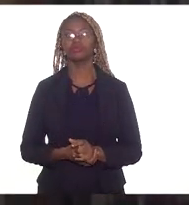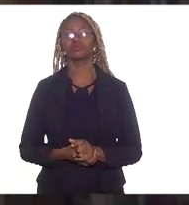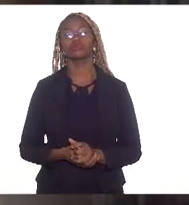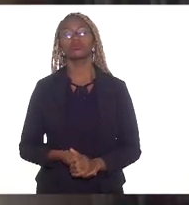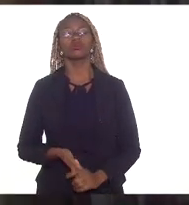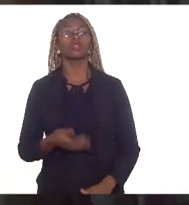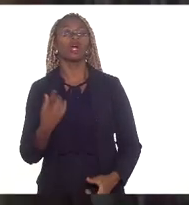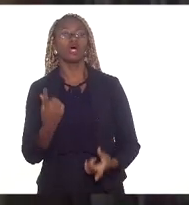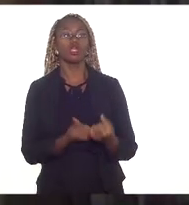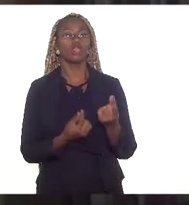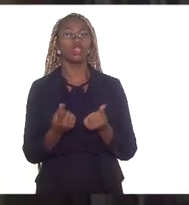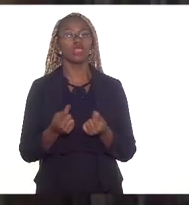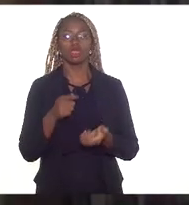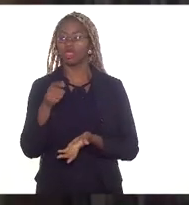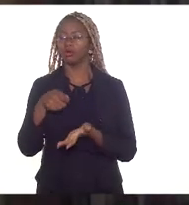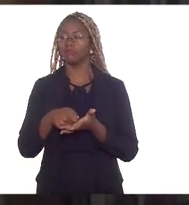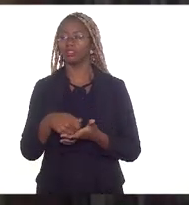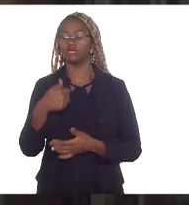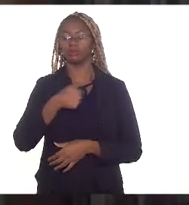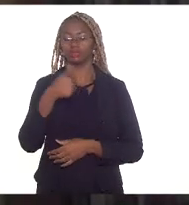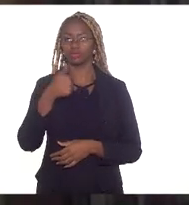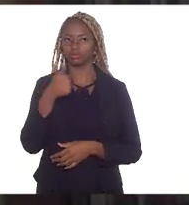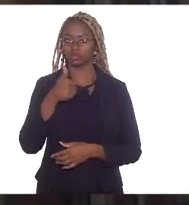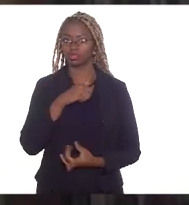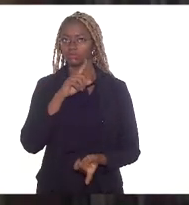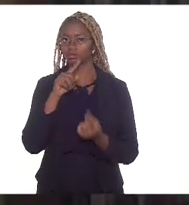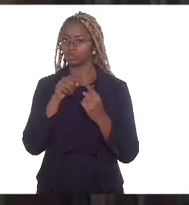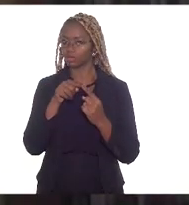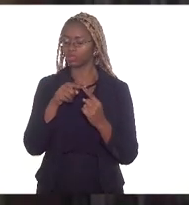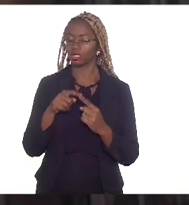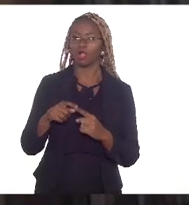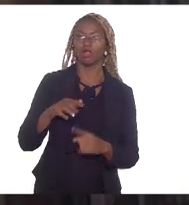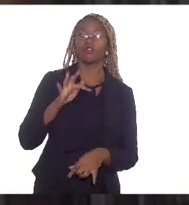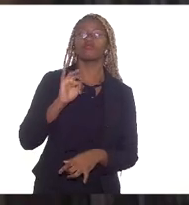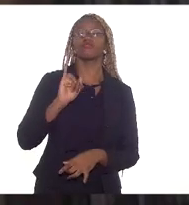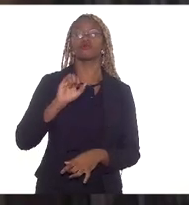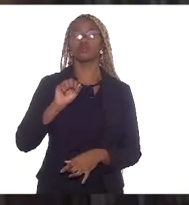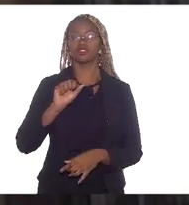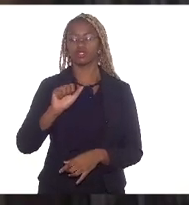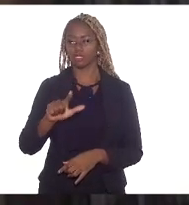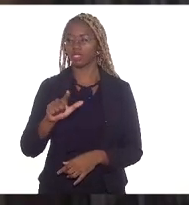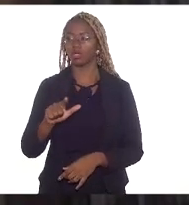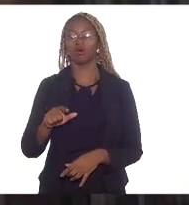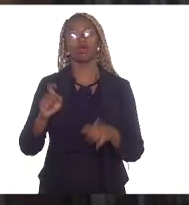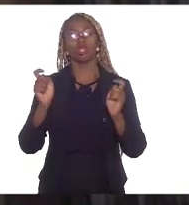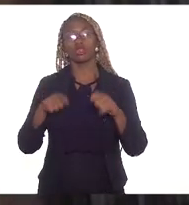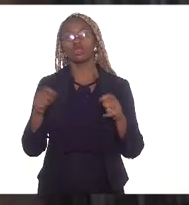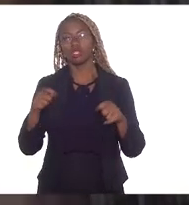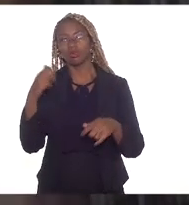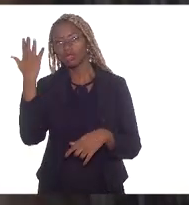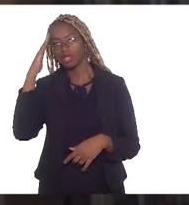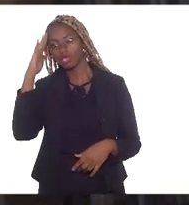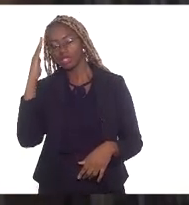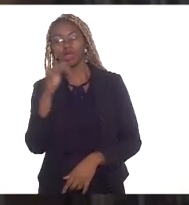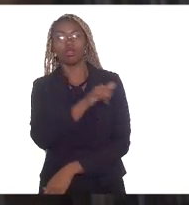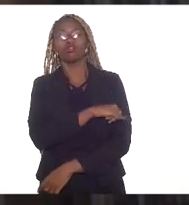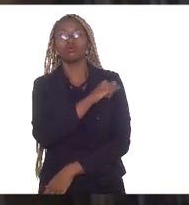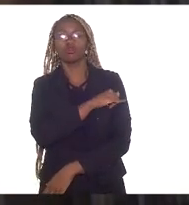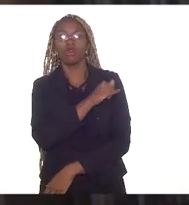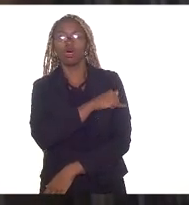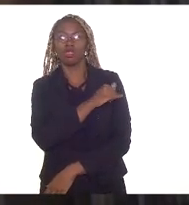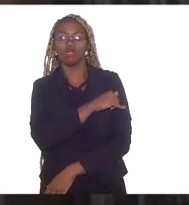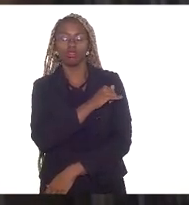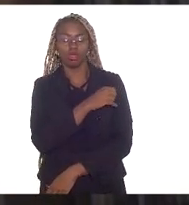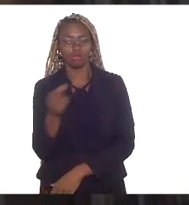primárias previstos no anexo de metas fiscais poderão ser ajustados em razão da adesão do Estado do Rio de Janeiro ao